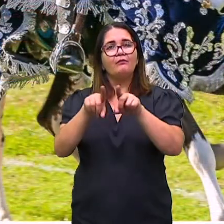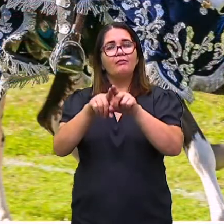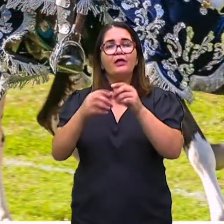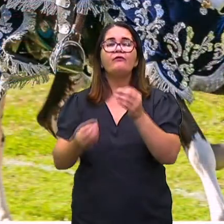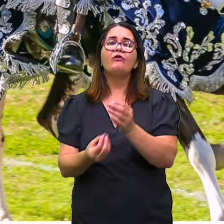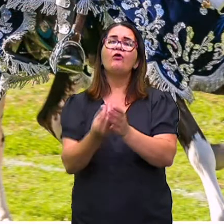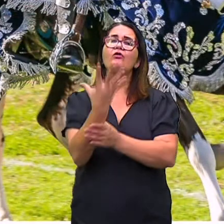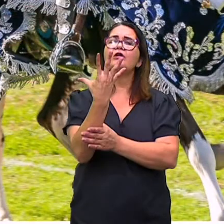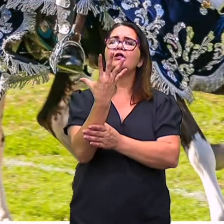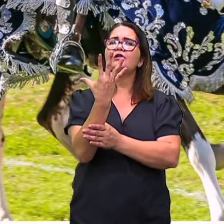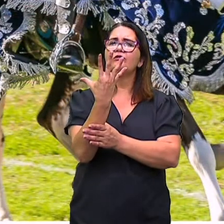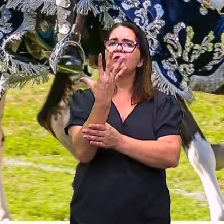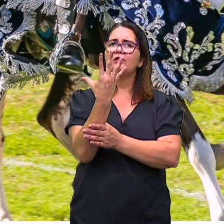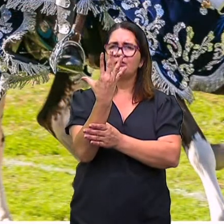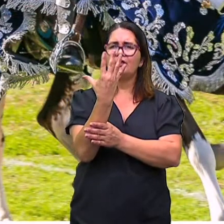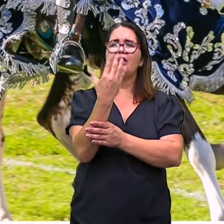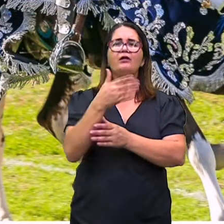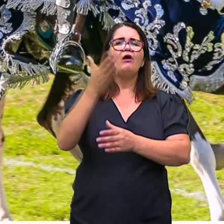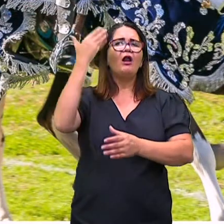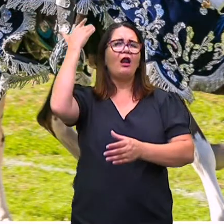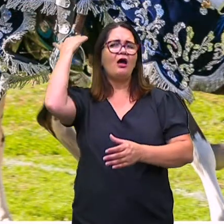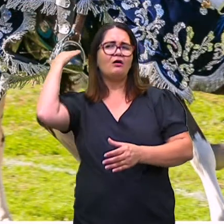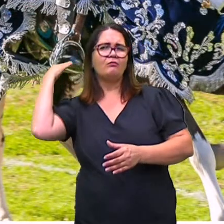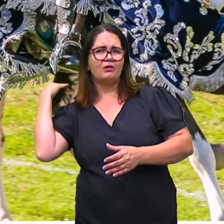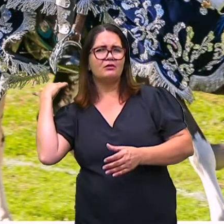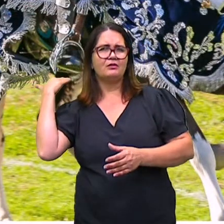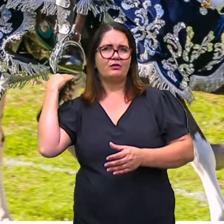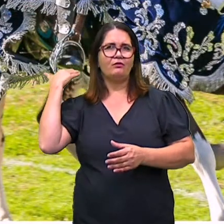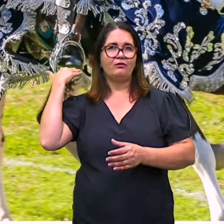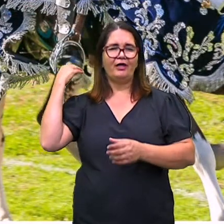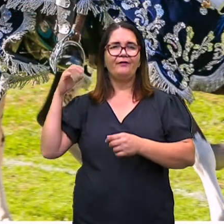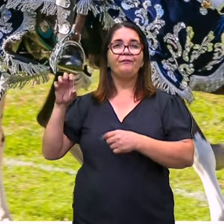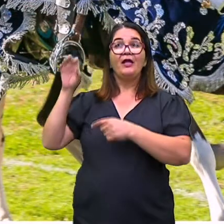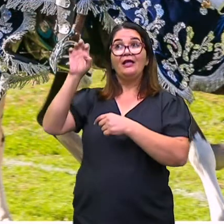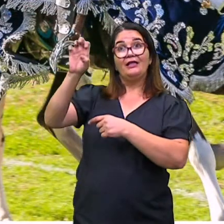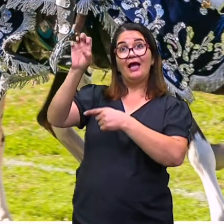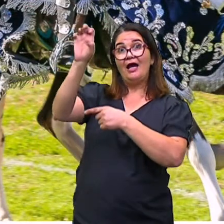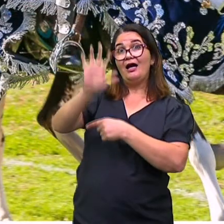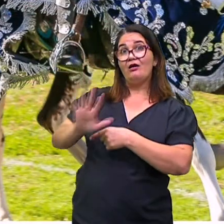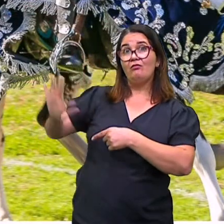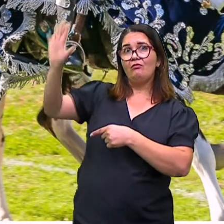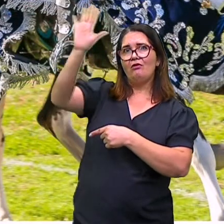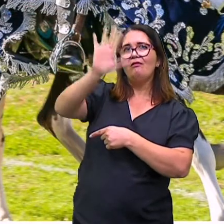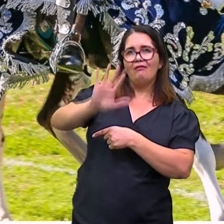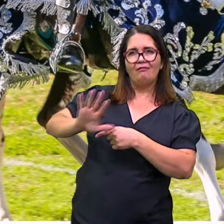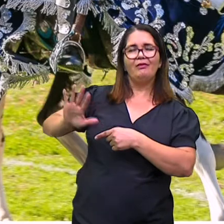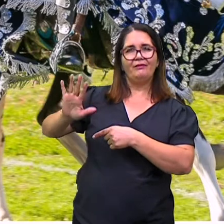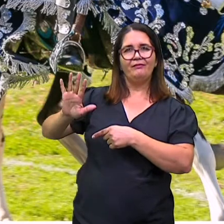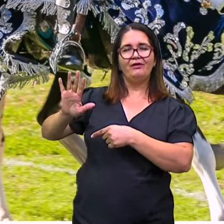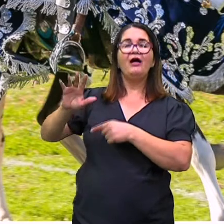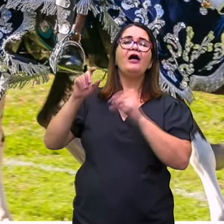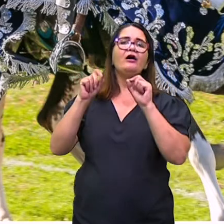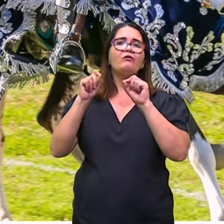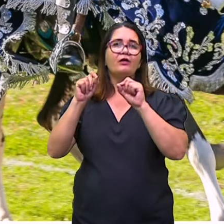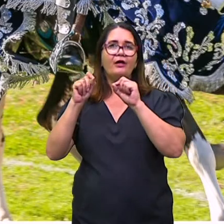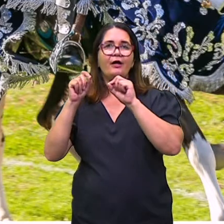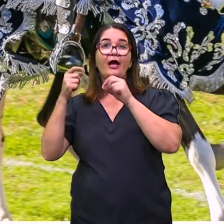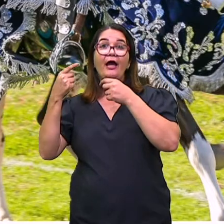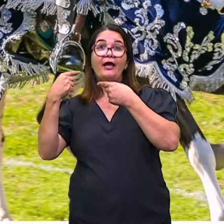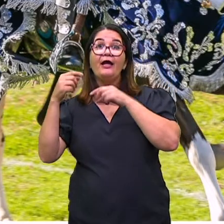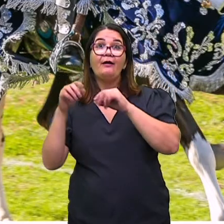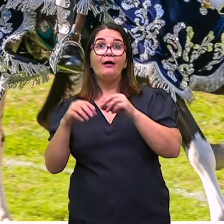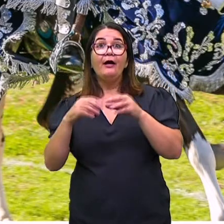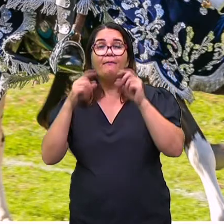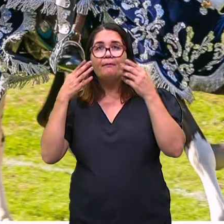na Europa, que entrou por folclore português, era mostrar mesmo a rixa entre